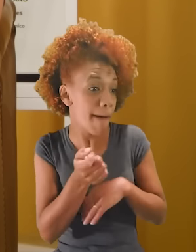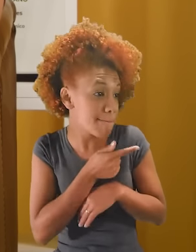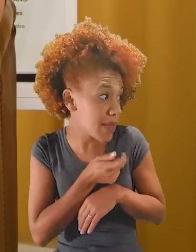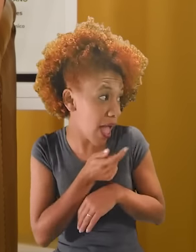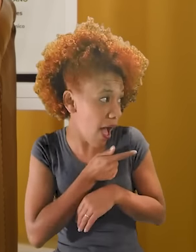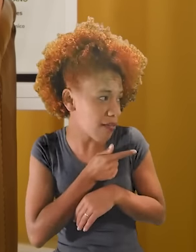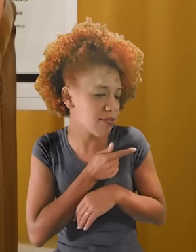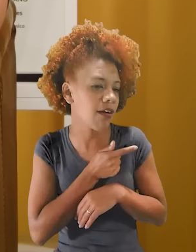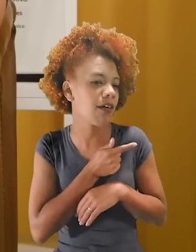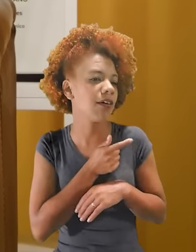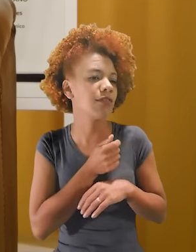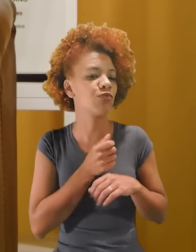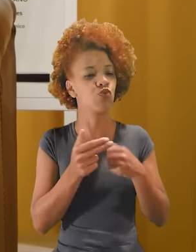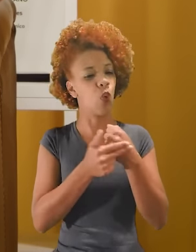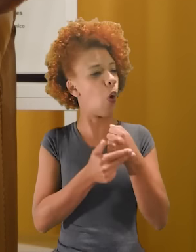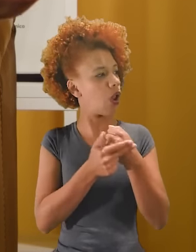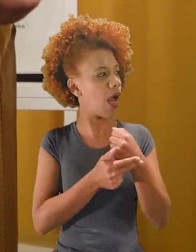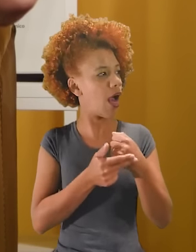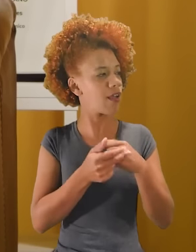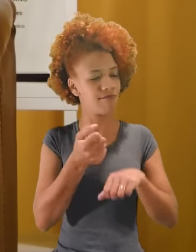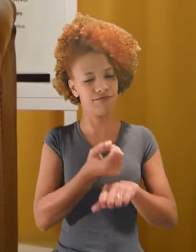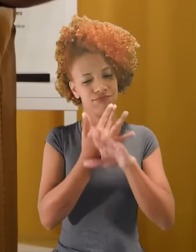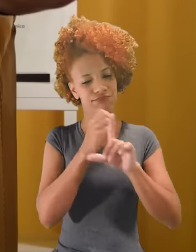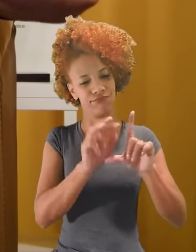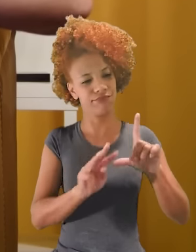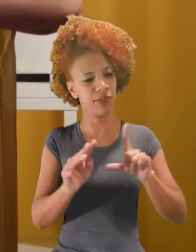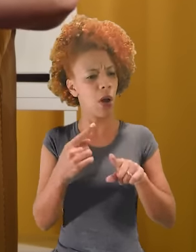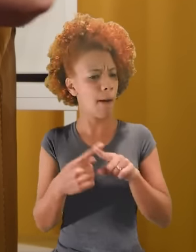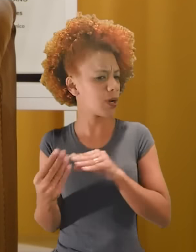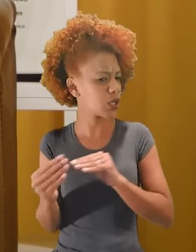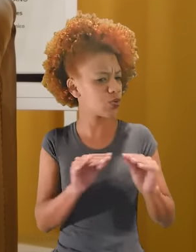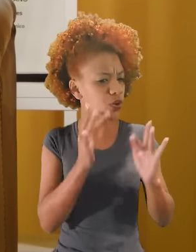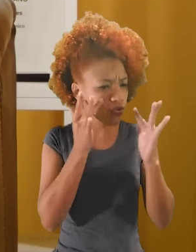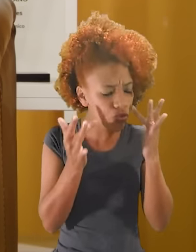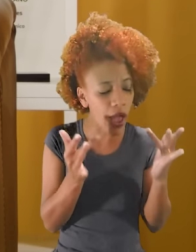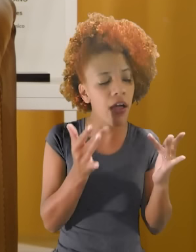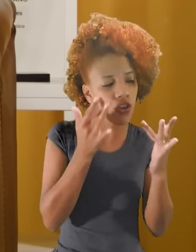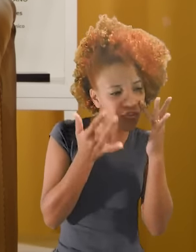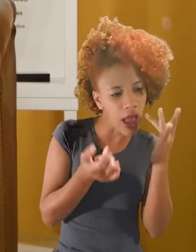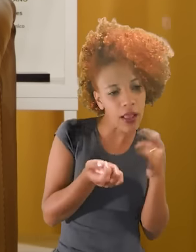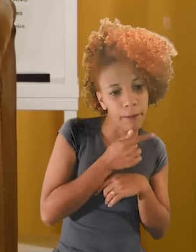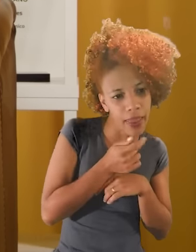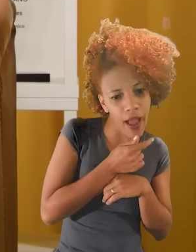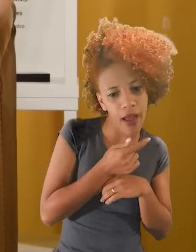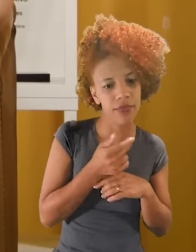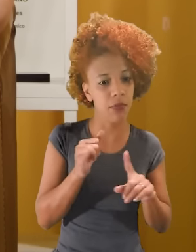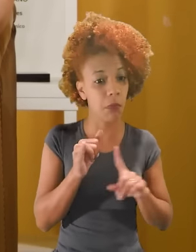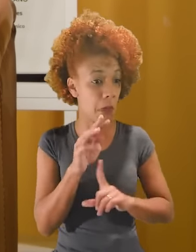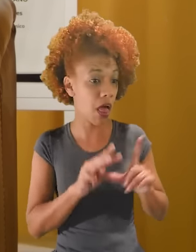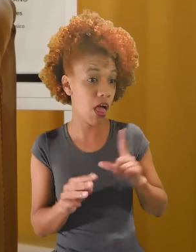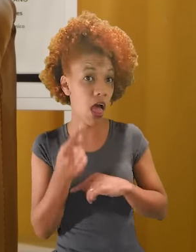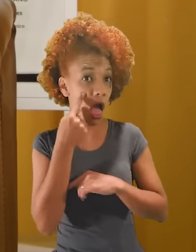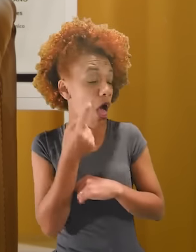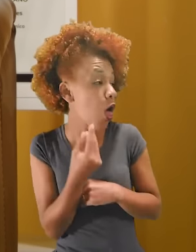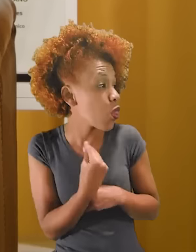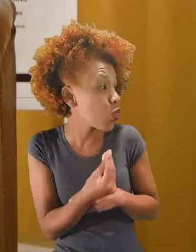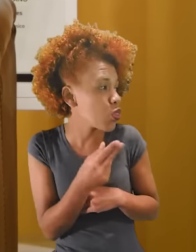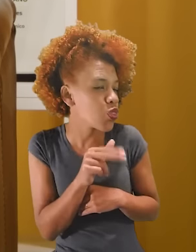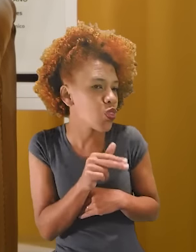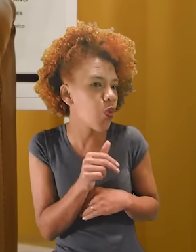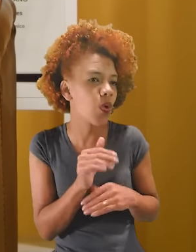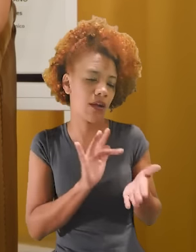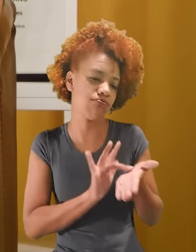piada com alguém online, por que eu não ponho isso num teatro? E aí você junta teatro com a online. Pessoa vai pra ver que ela fala assim, cara, eu nunca vi